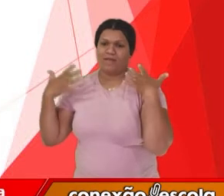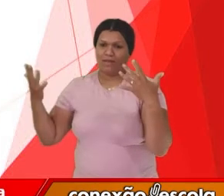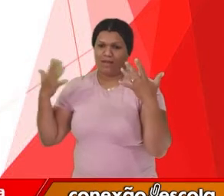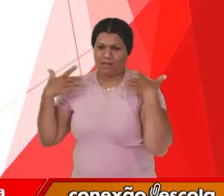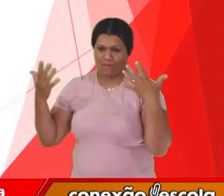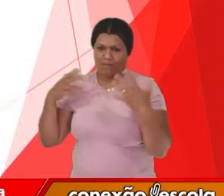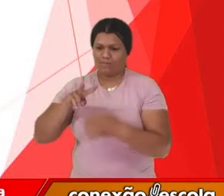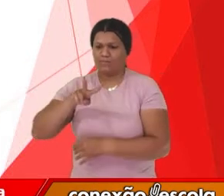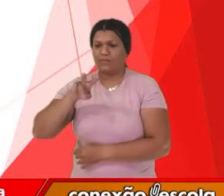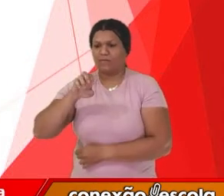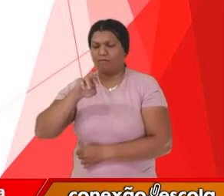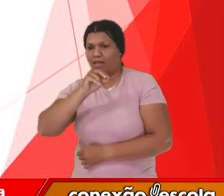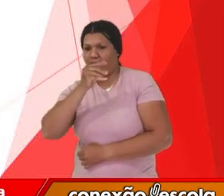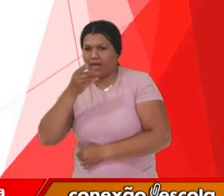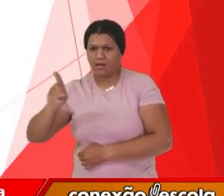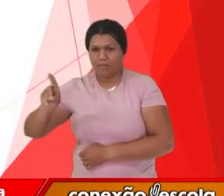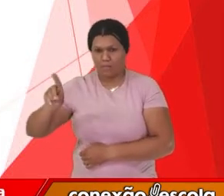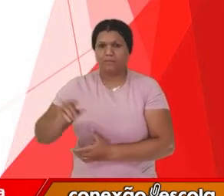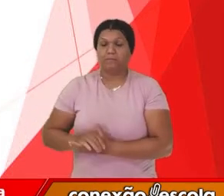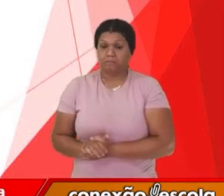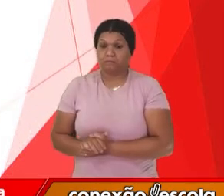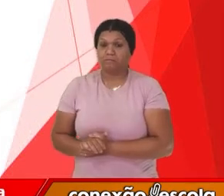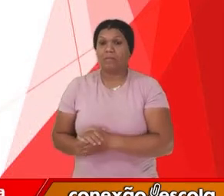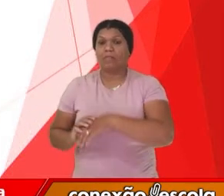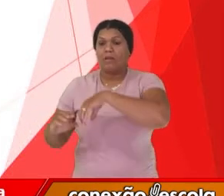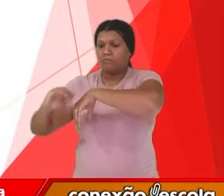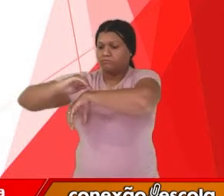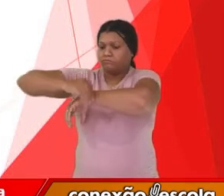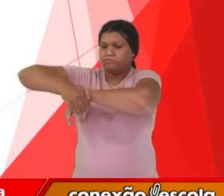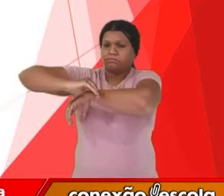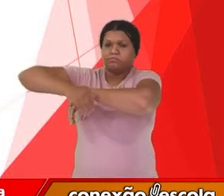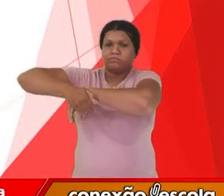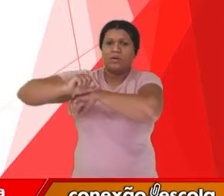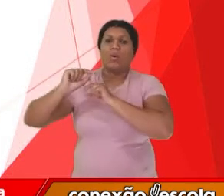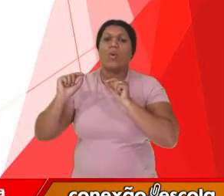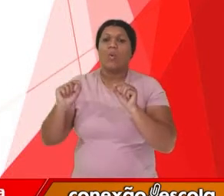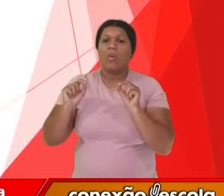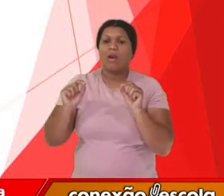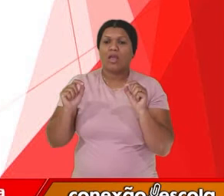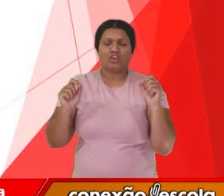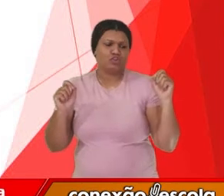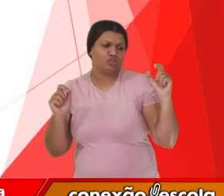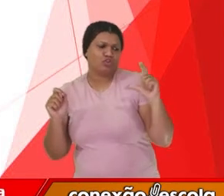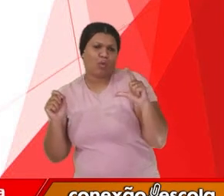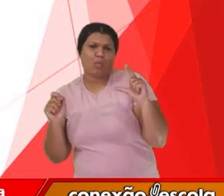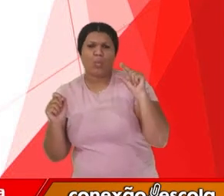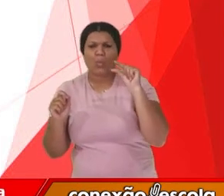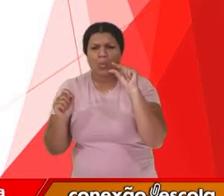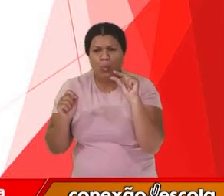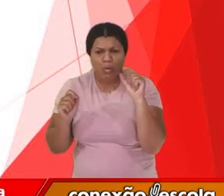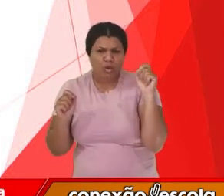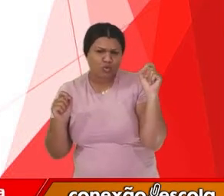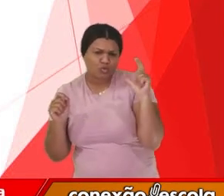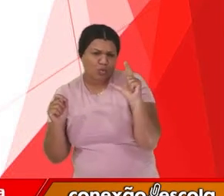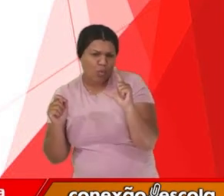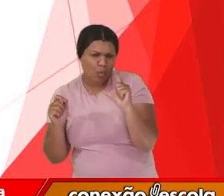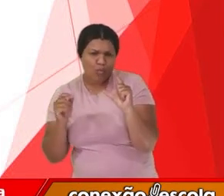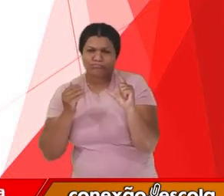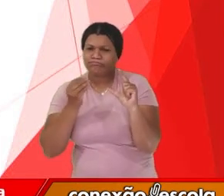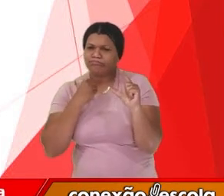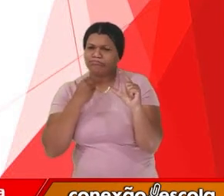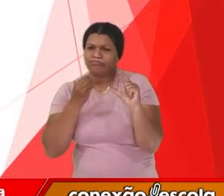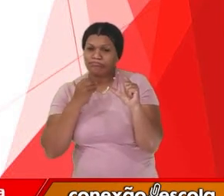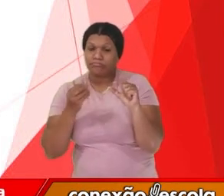outro lado, aqui no hemisfério norte, nós percebemos uma menor incidência desses raios